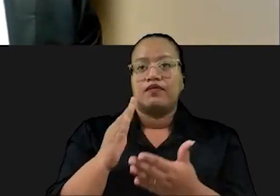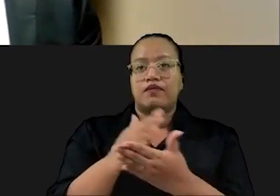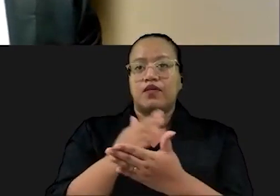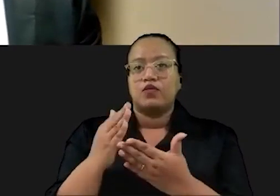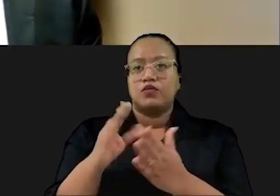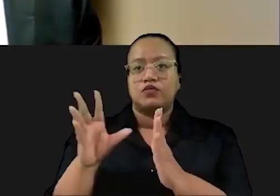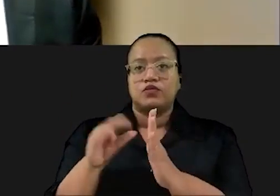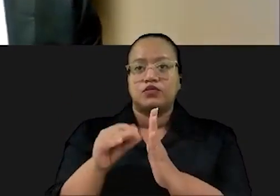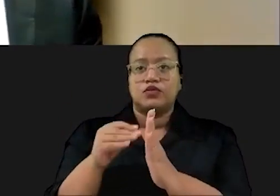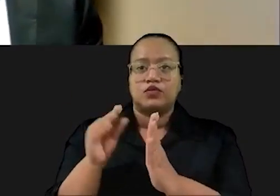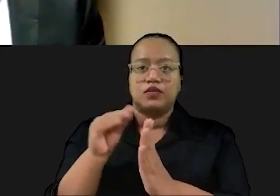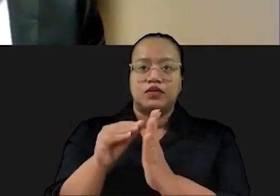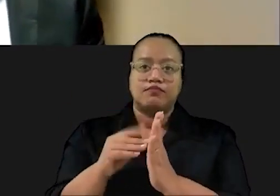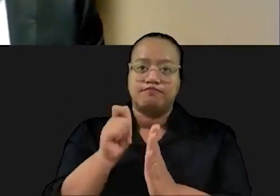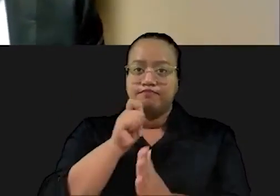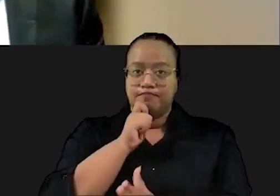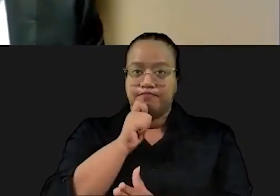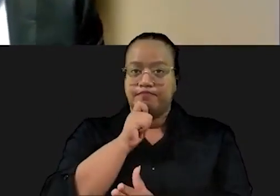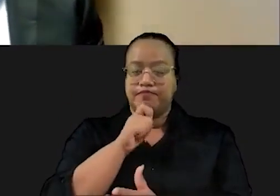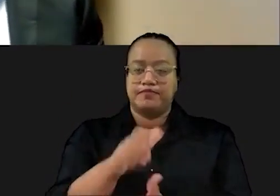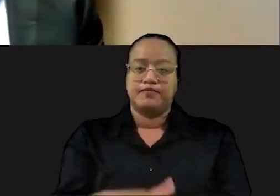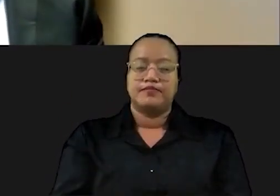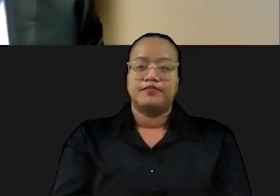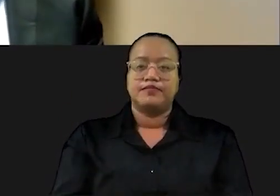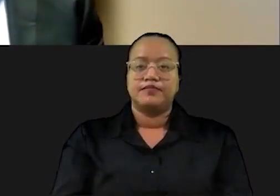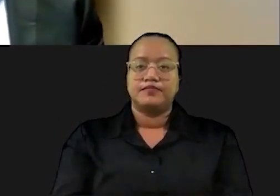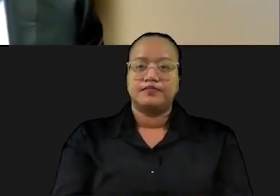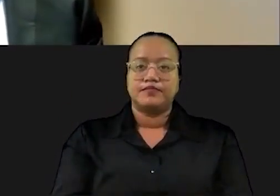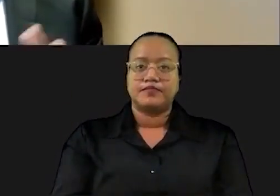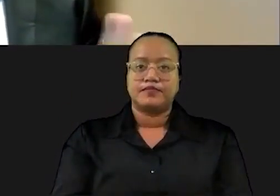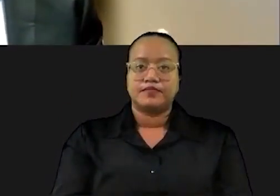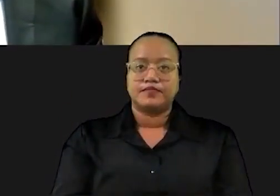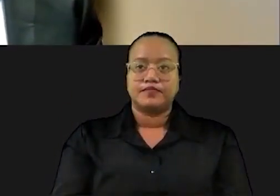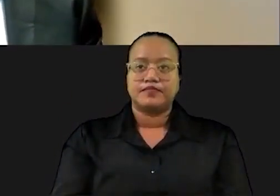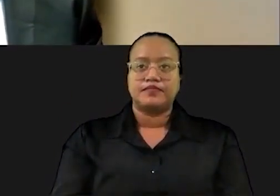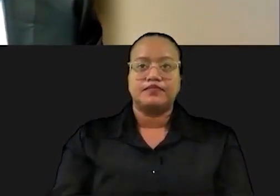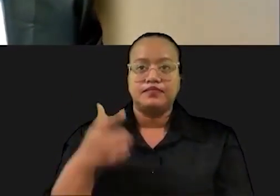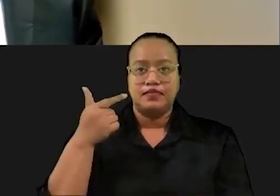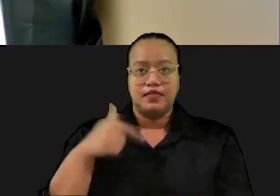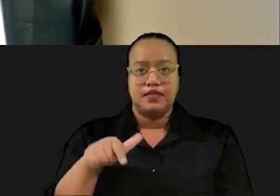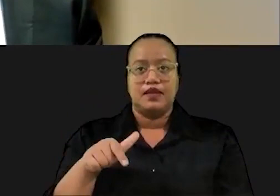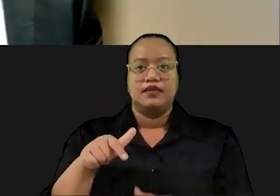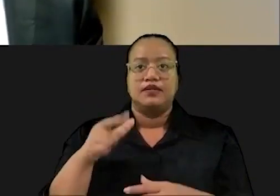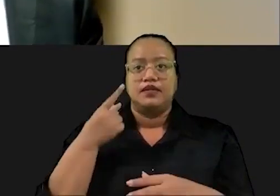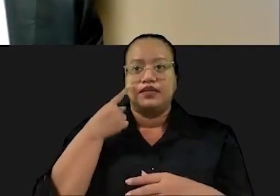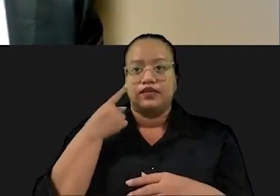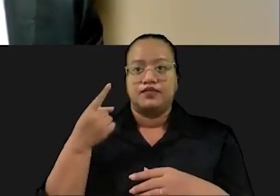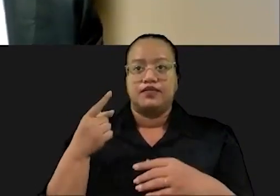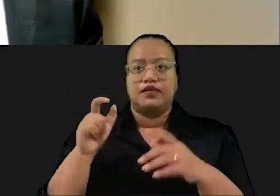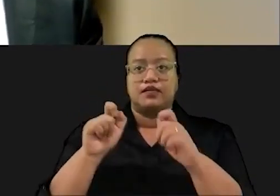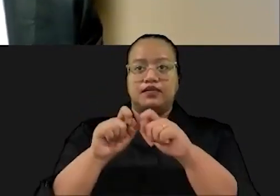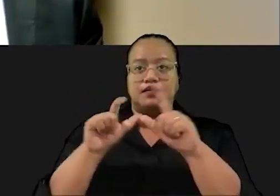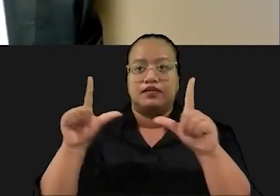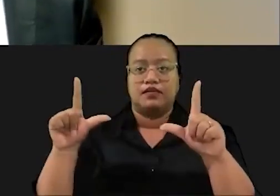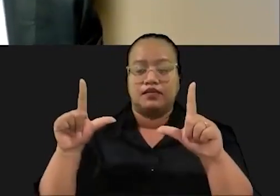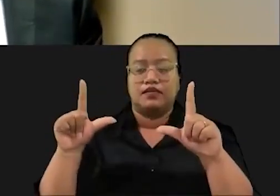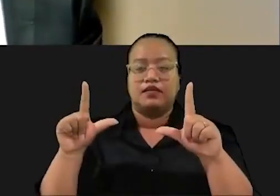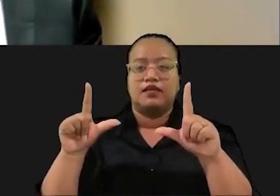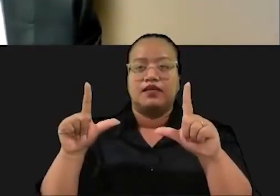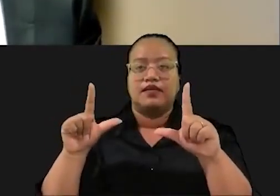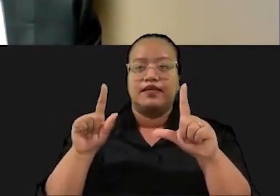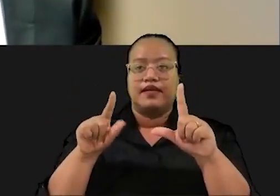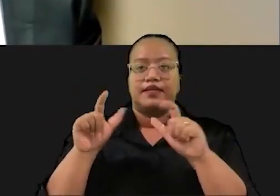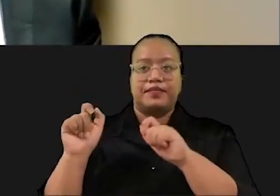Além disso, por sobre aquela camada que a gente vê do sistema, que são as telas, né, que aparecem para nós, hoje em dia tem